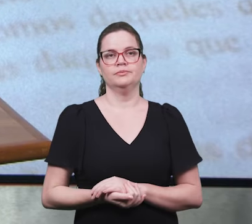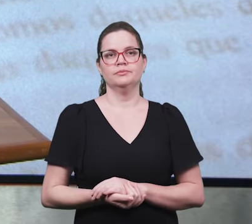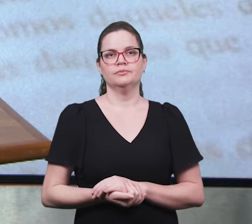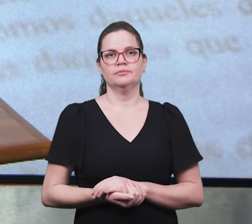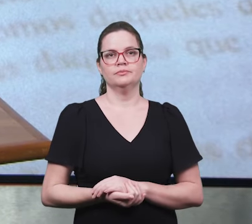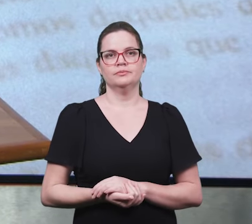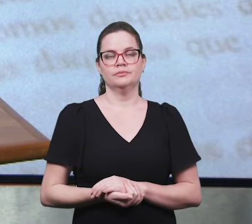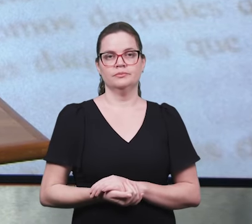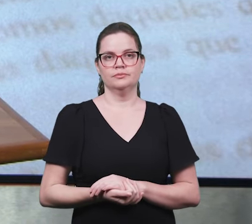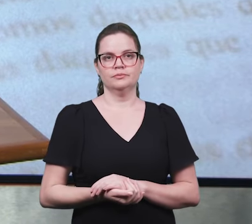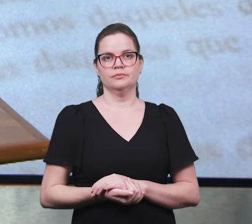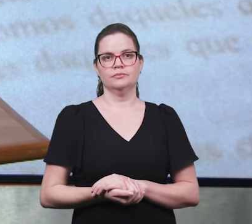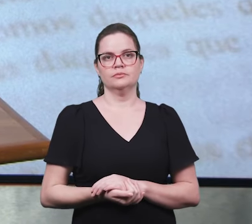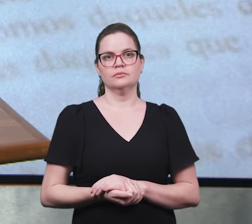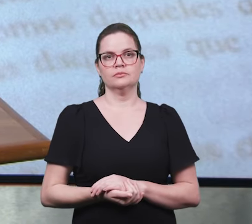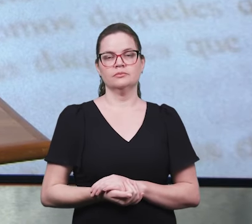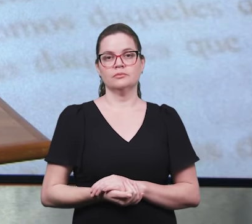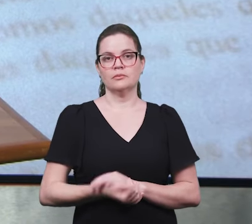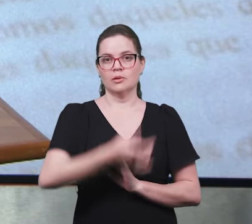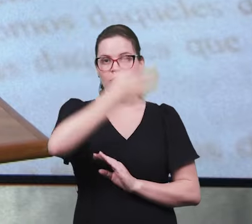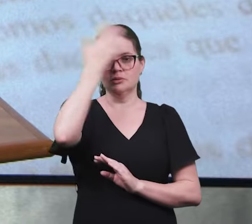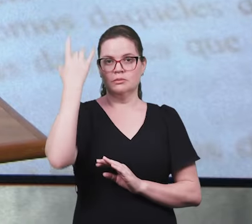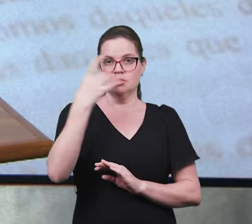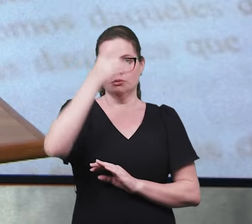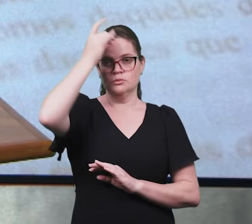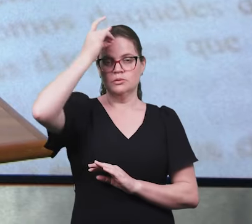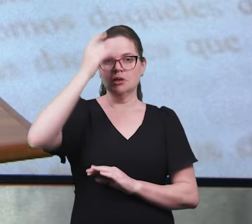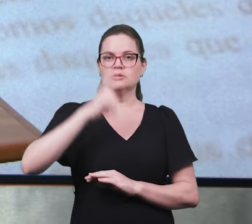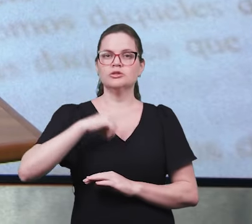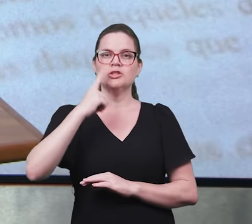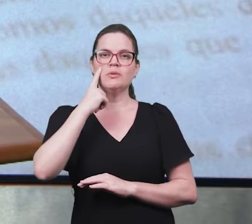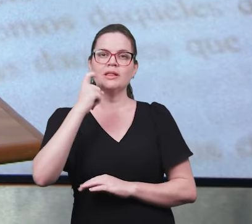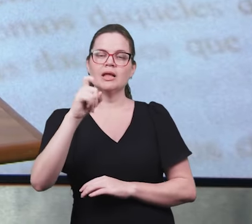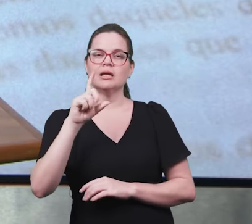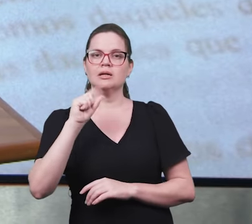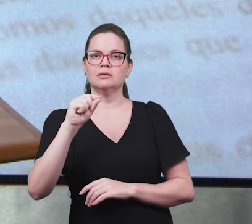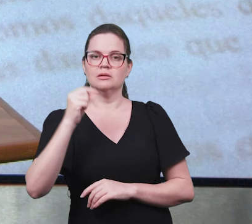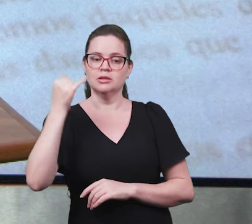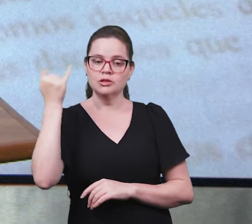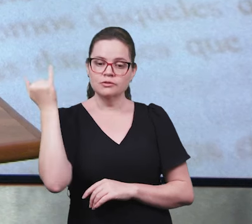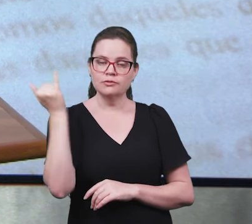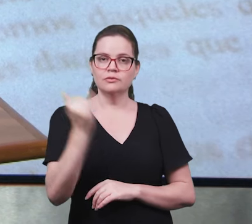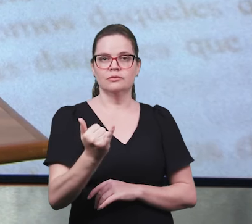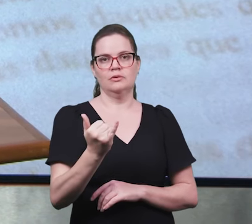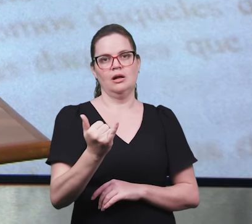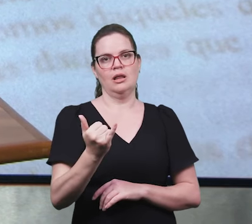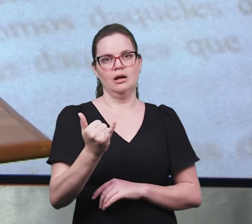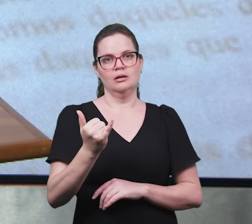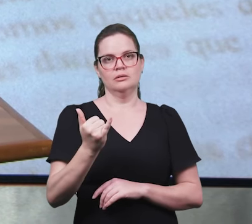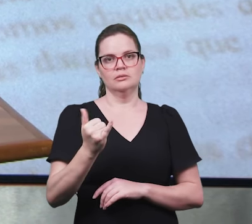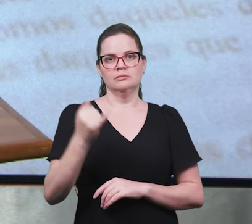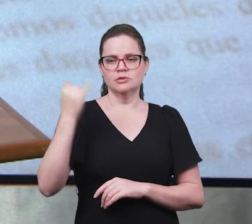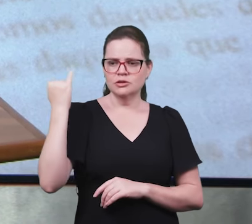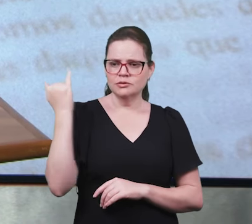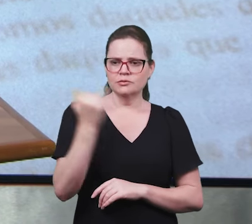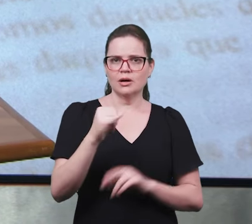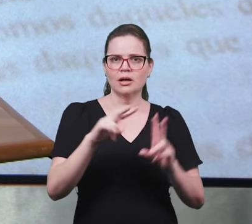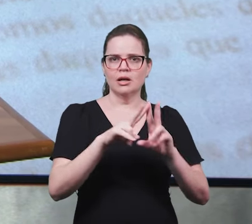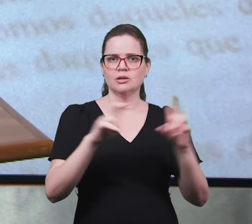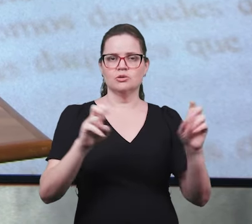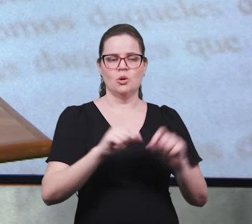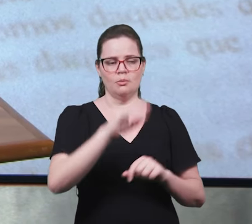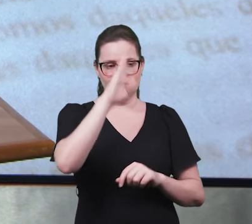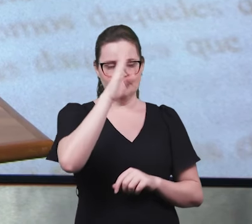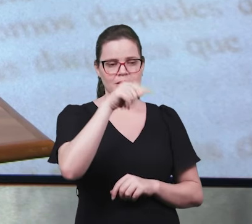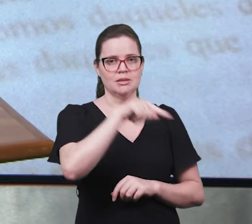O Espírito Santo estava interessado em falar especificamente da linhagem do rei